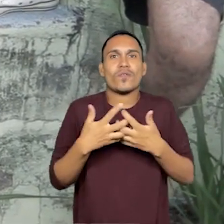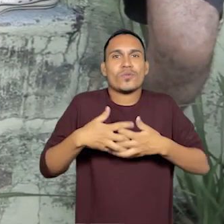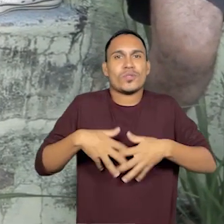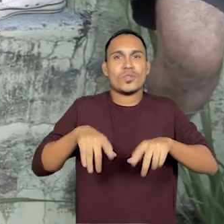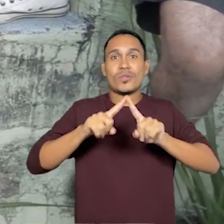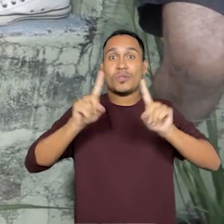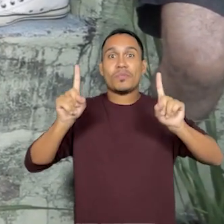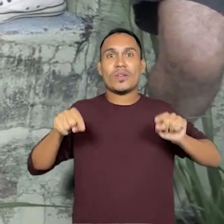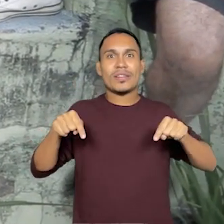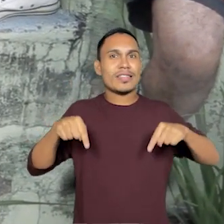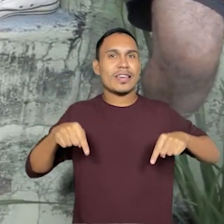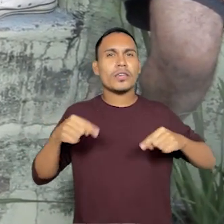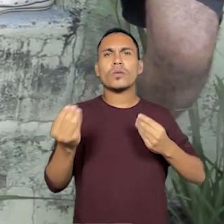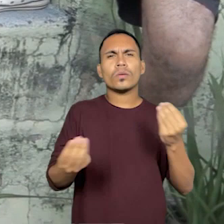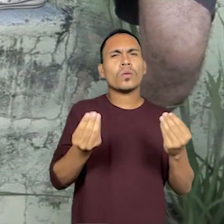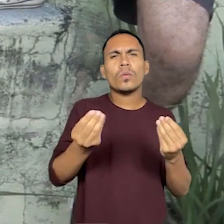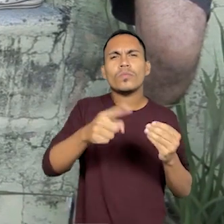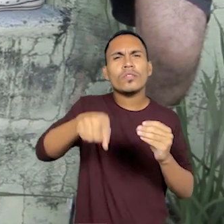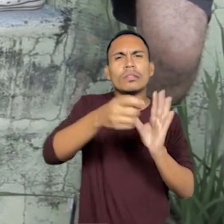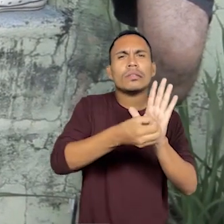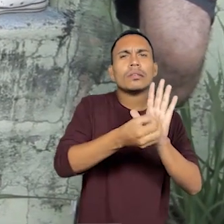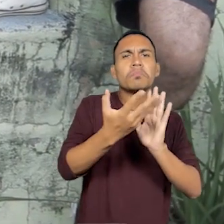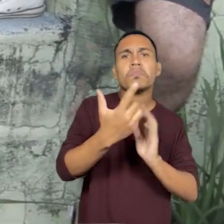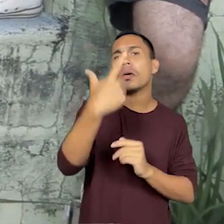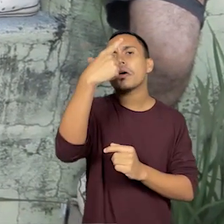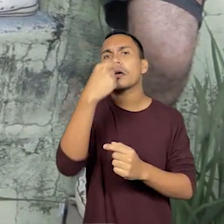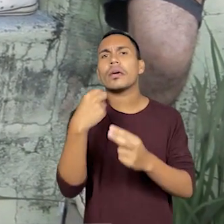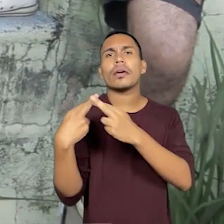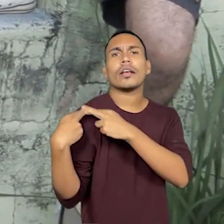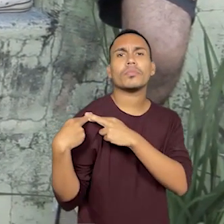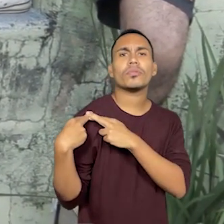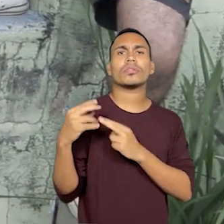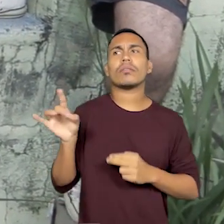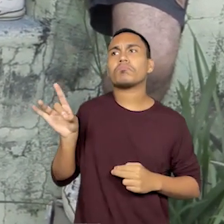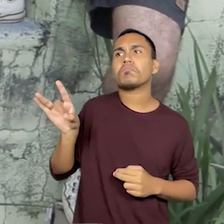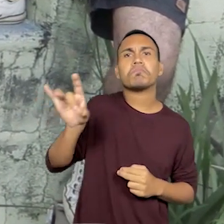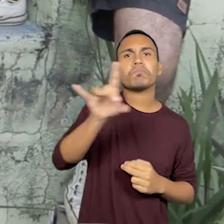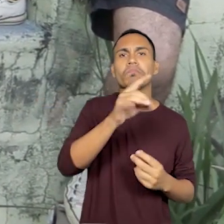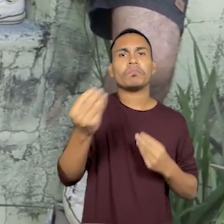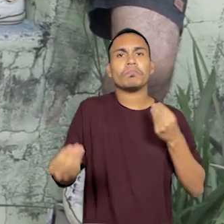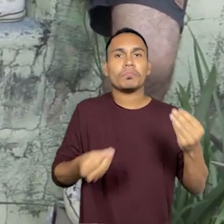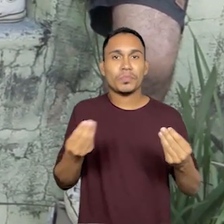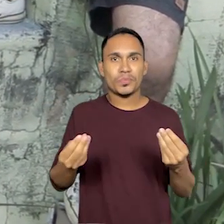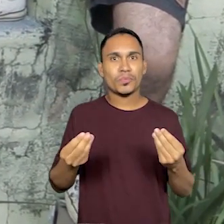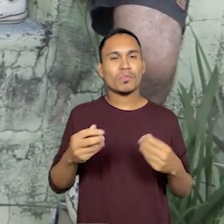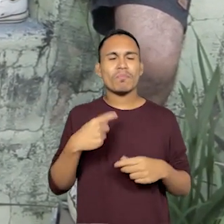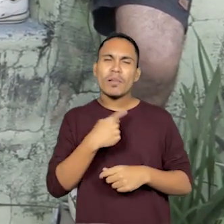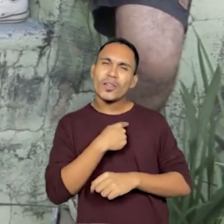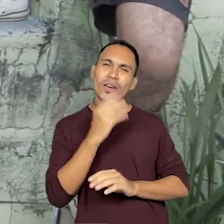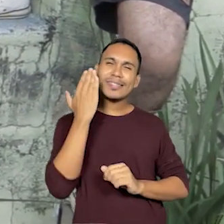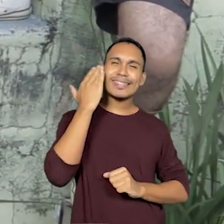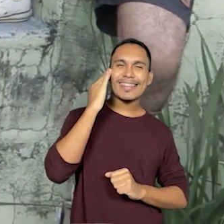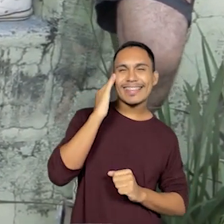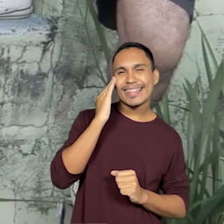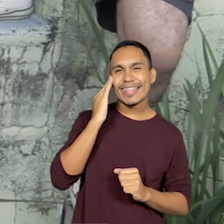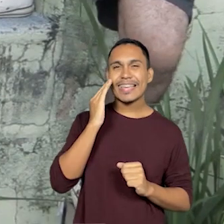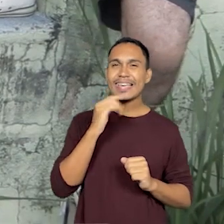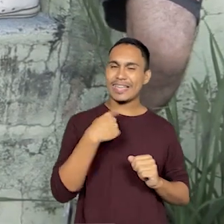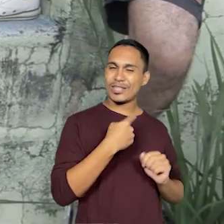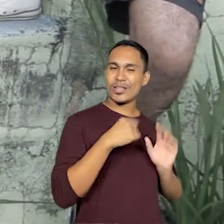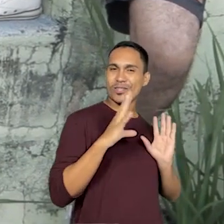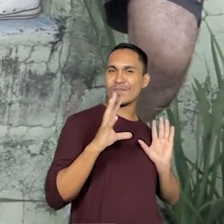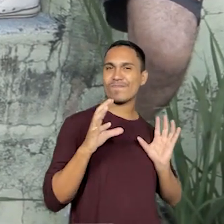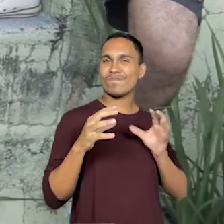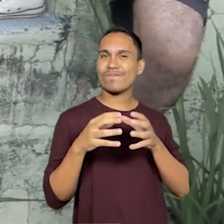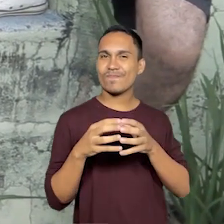processos de criação de vocês, quem faz o quê, como é que acontece pra gente também... jogar o nosso aqui nessa roda.